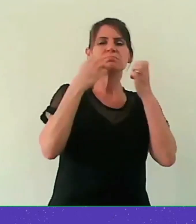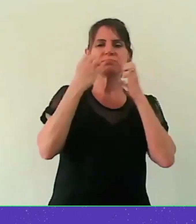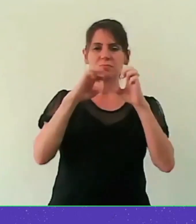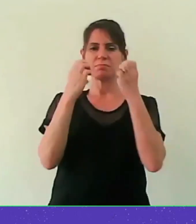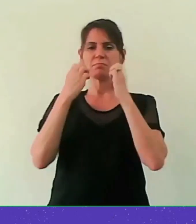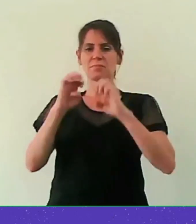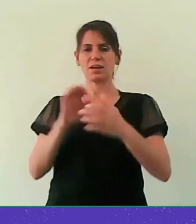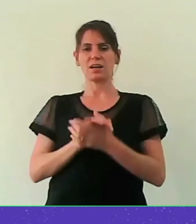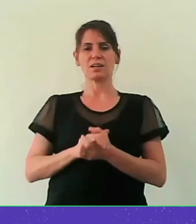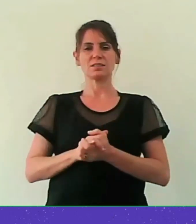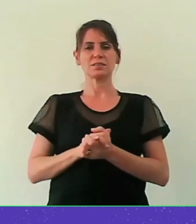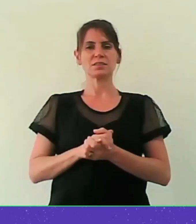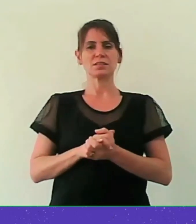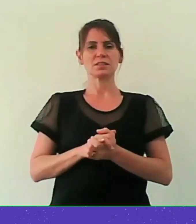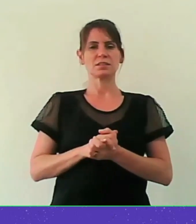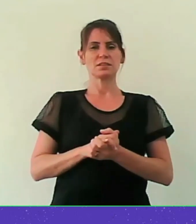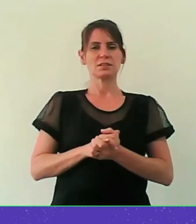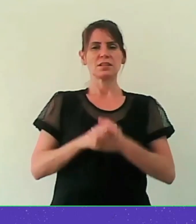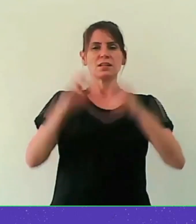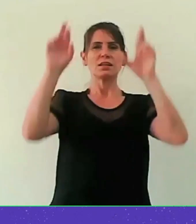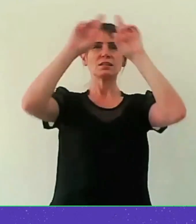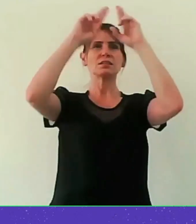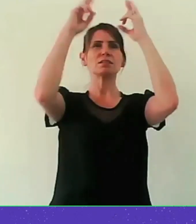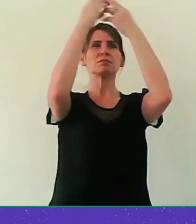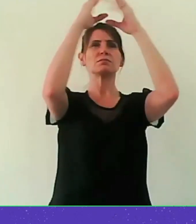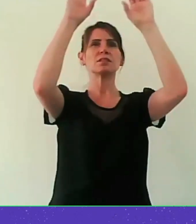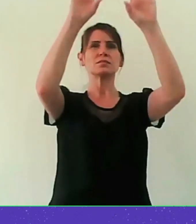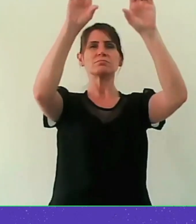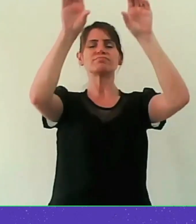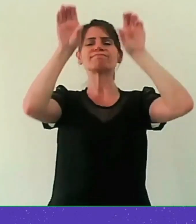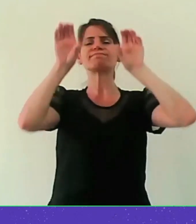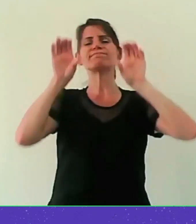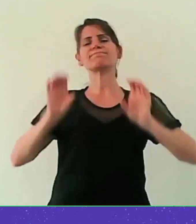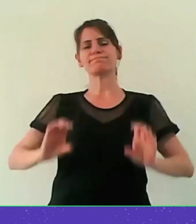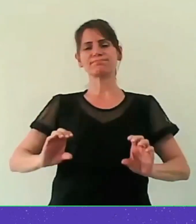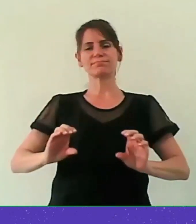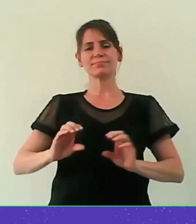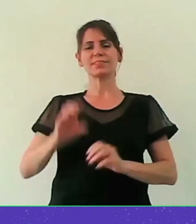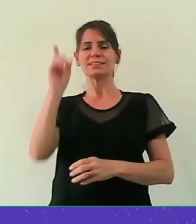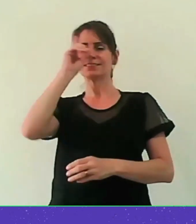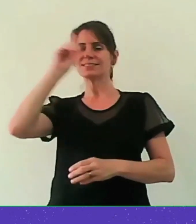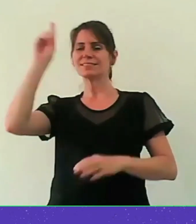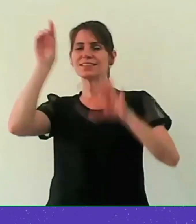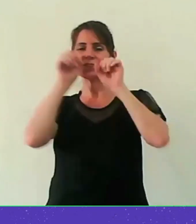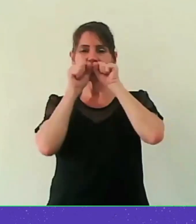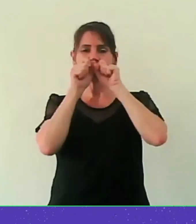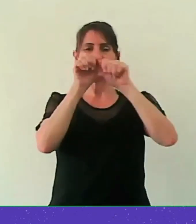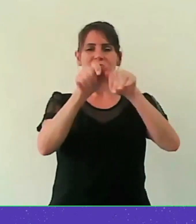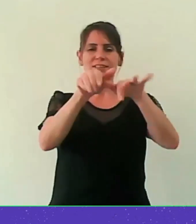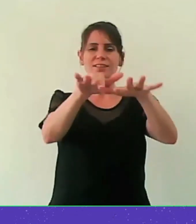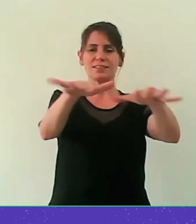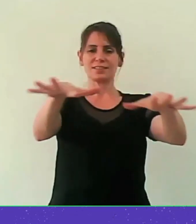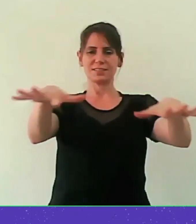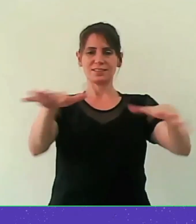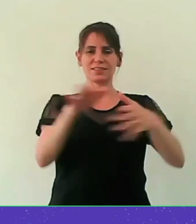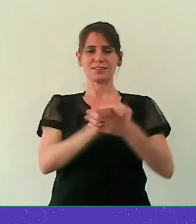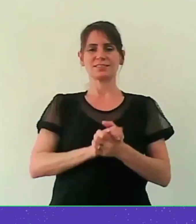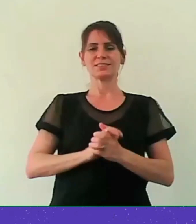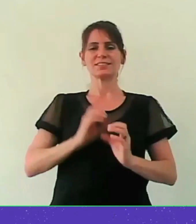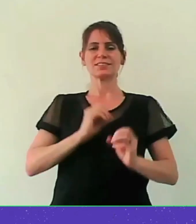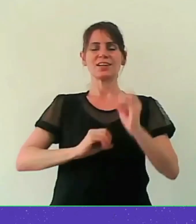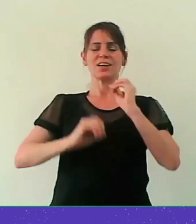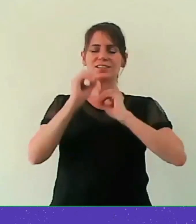trazer, o reino de Deus de volta. Deus abençoe vocês. Ó Senhor